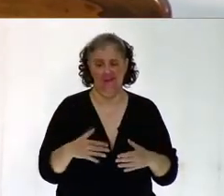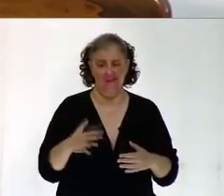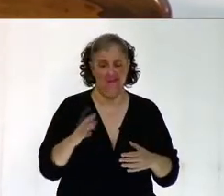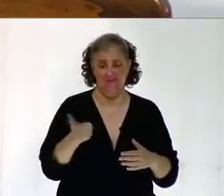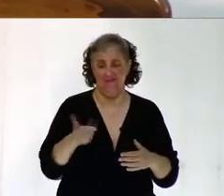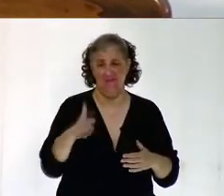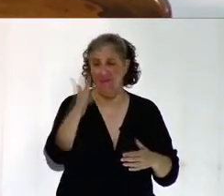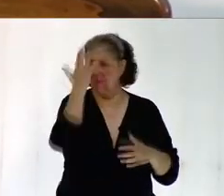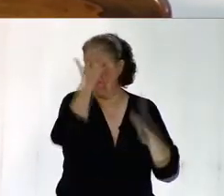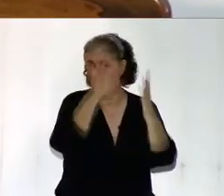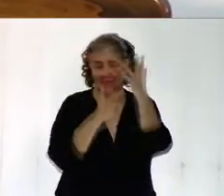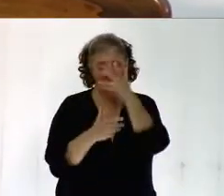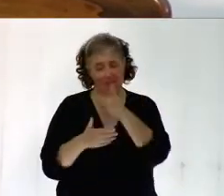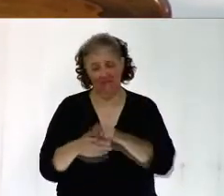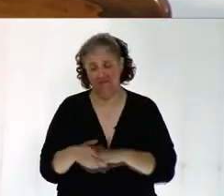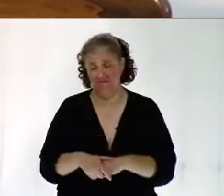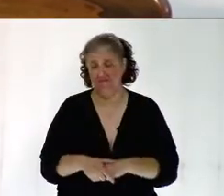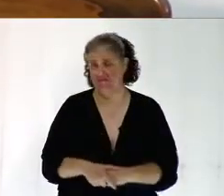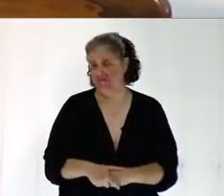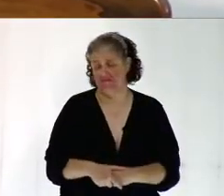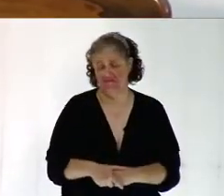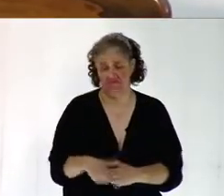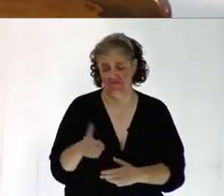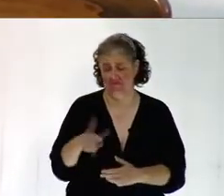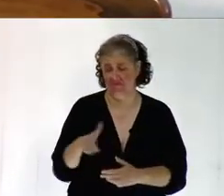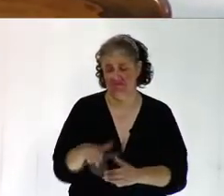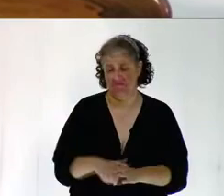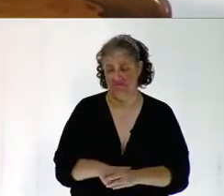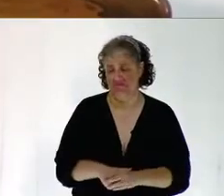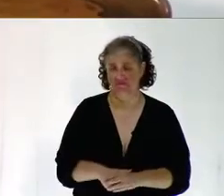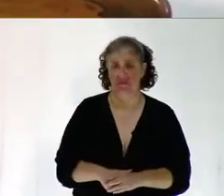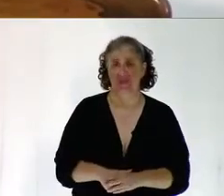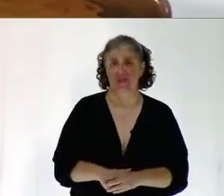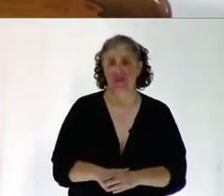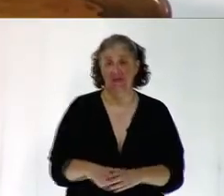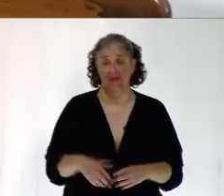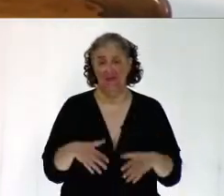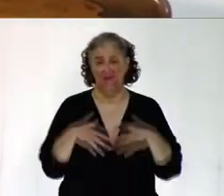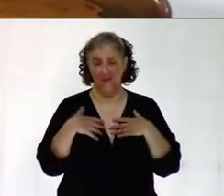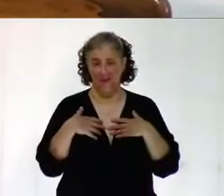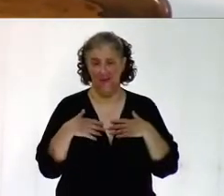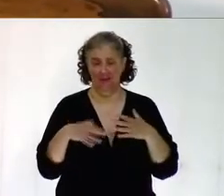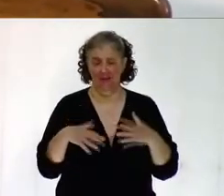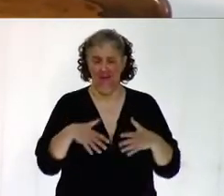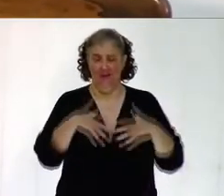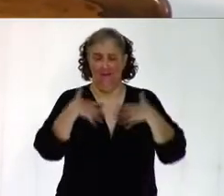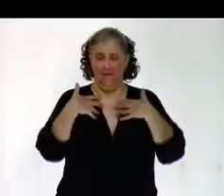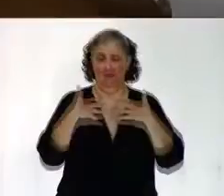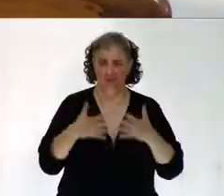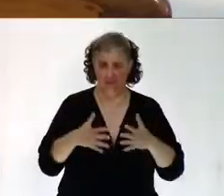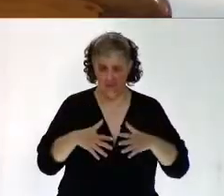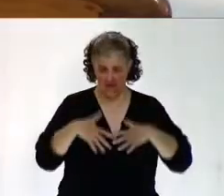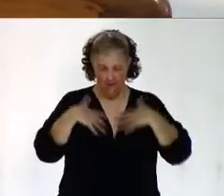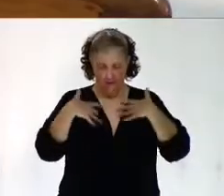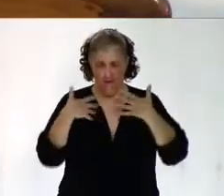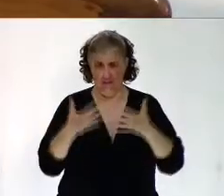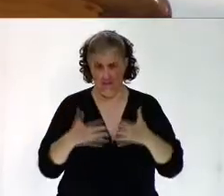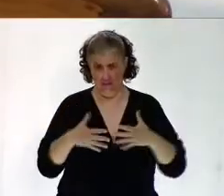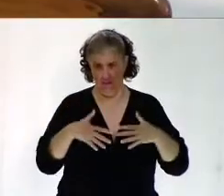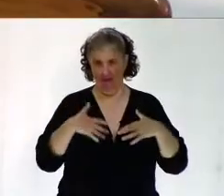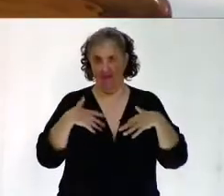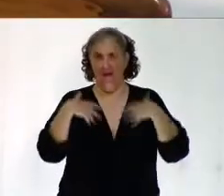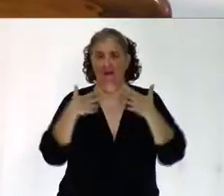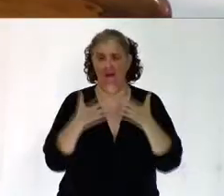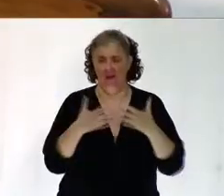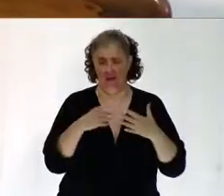parece um local que a respiração fica ofegante parece um lugar que quanto mais cedo